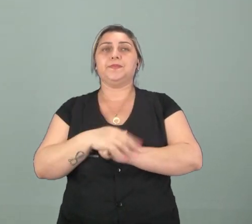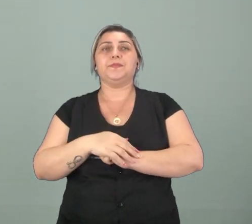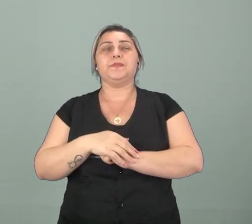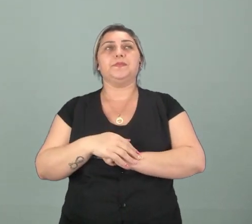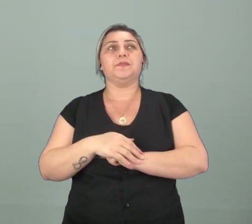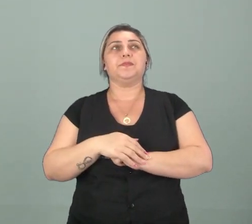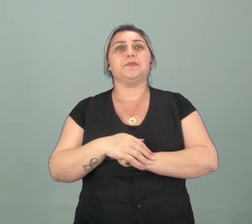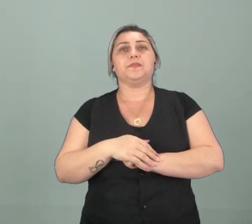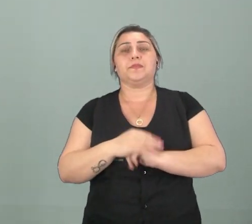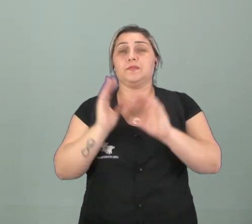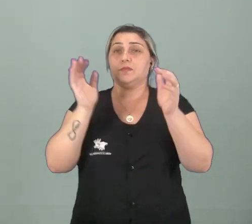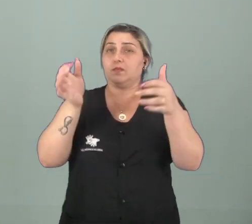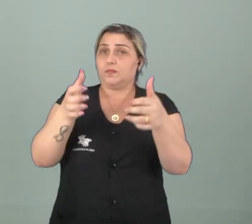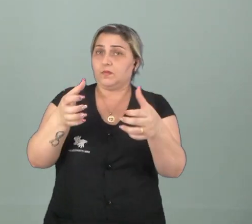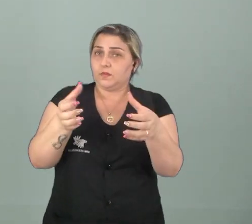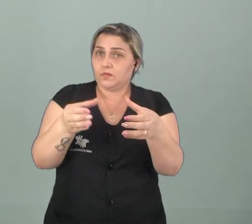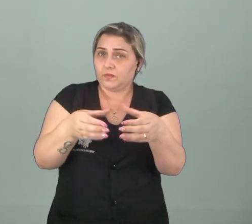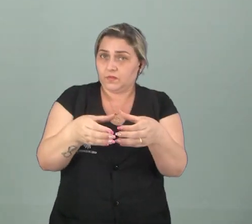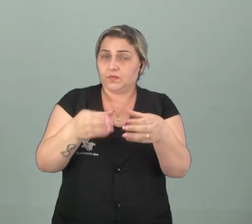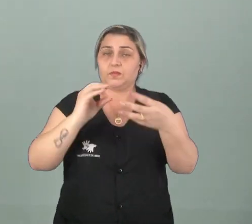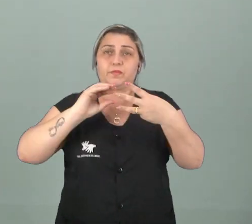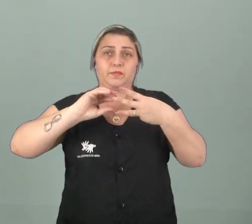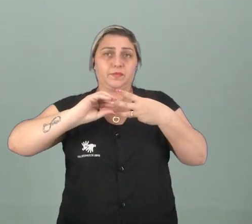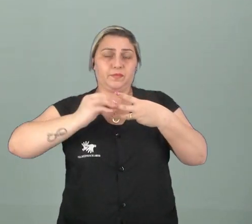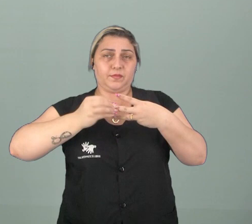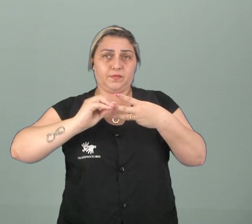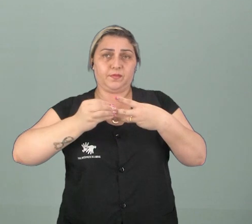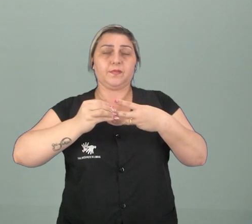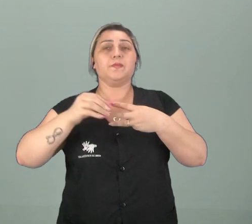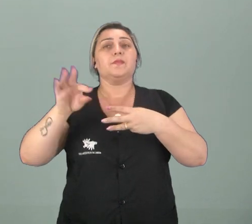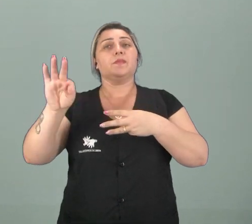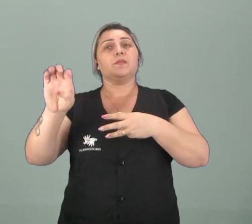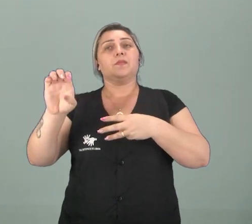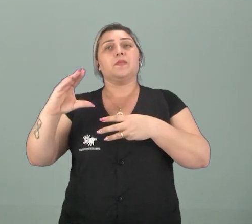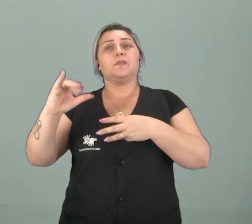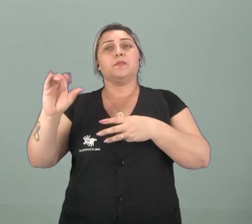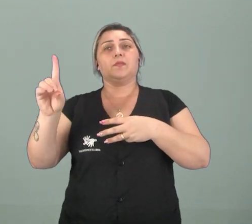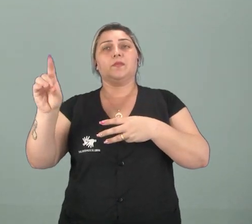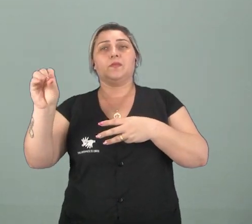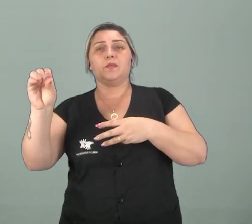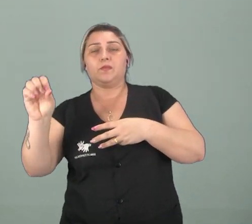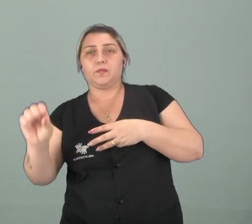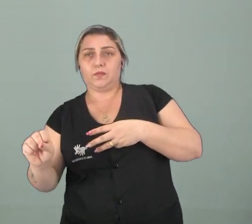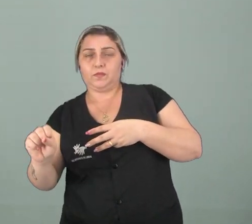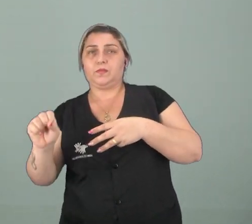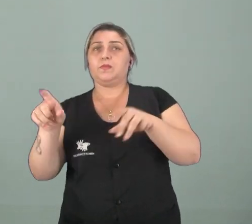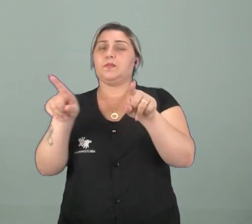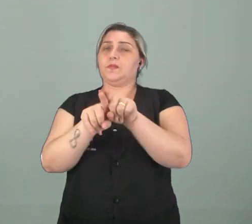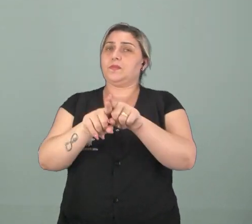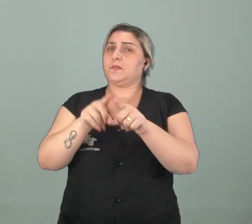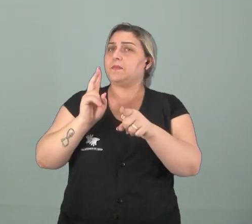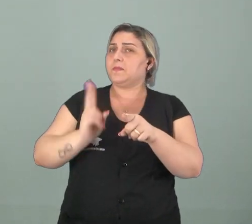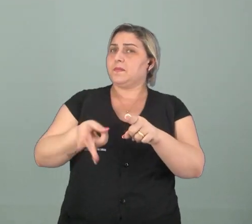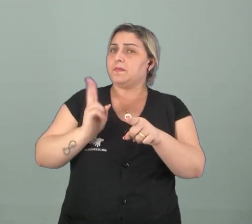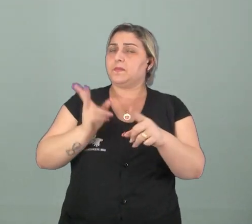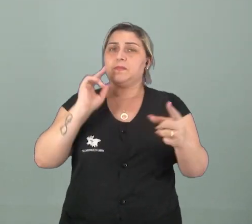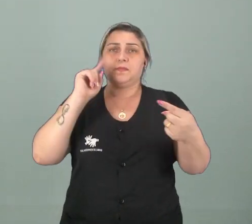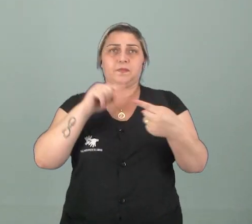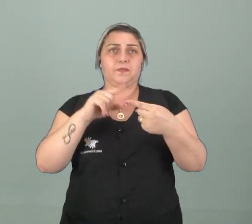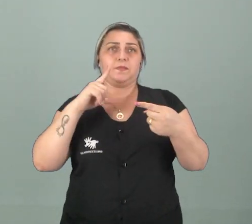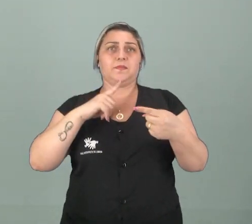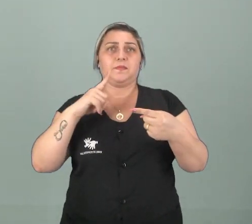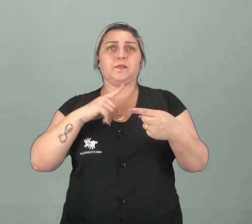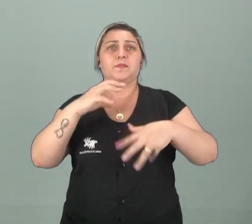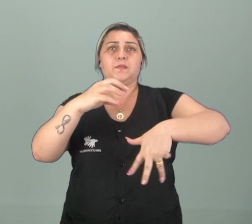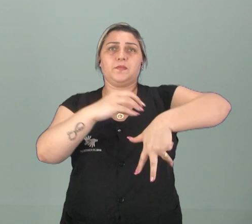o nível. Então, o conjunto de células leva ao conjunto de tecidos. Conjunto de tecidos atuando para uma mesma função, nós teremos aí